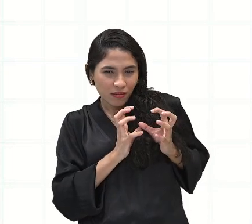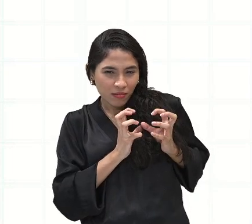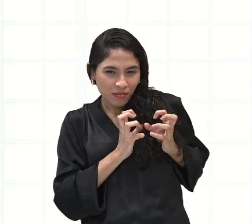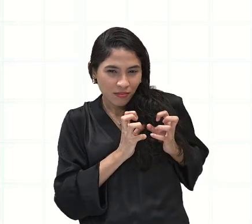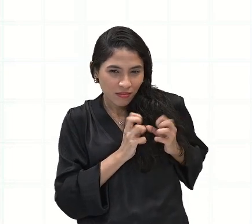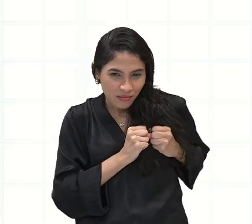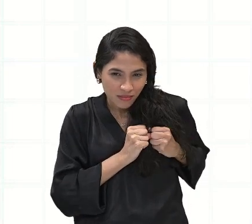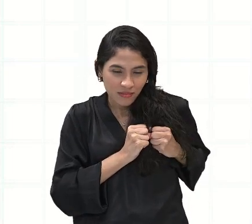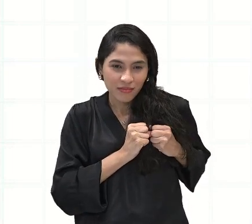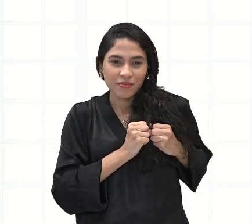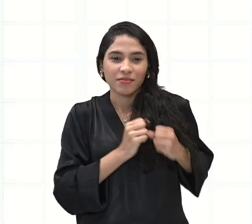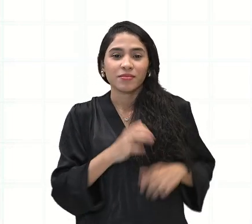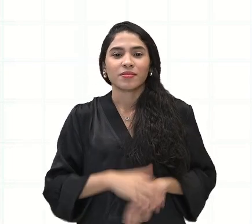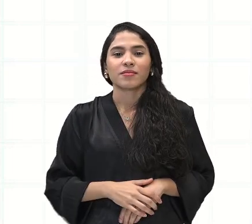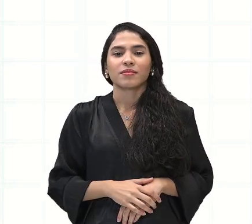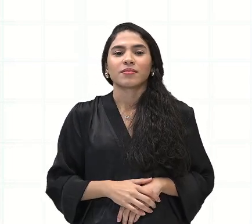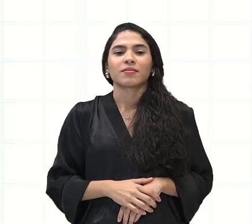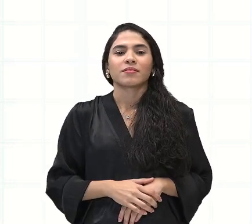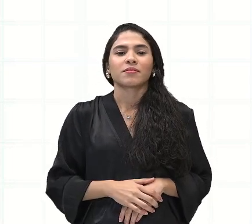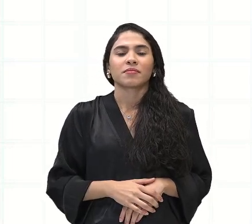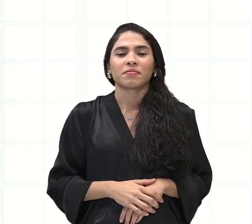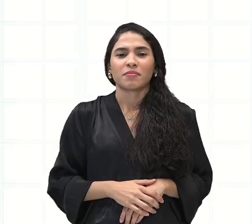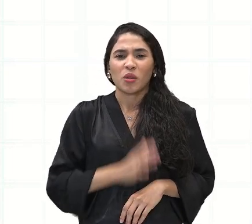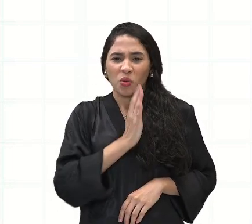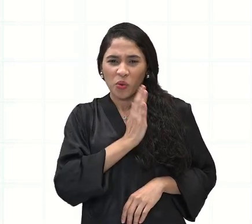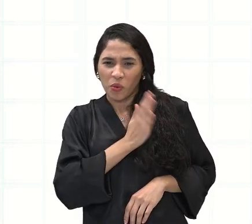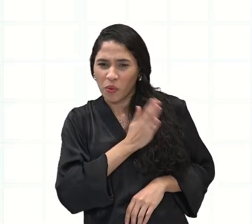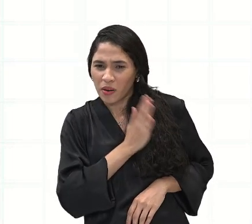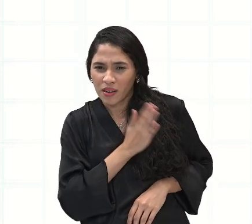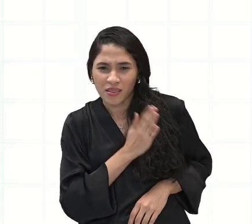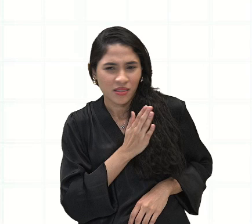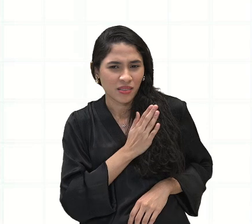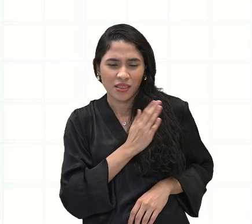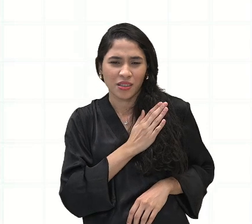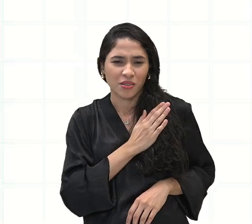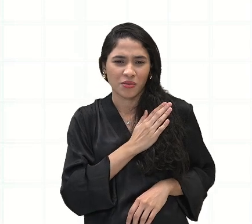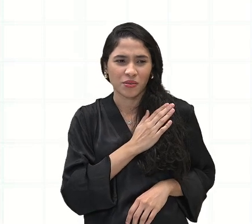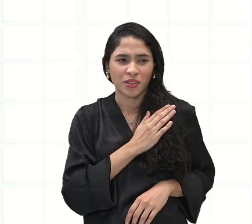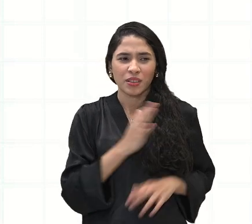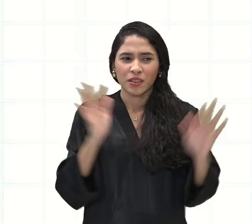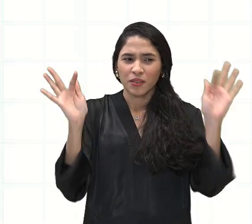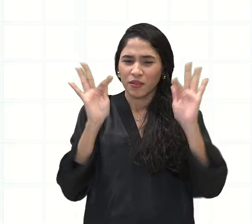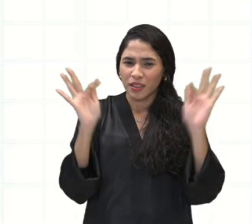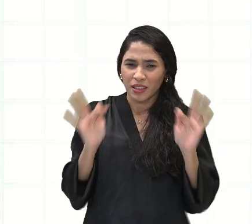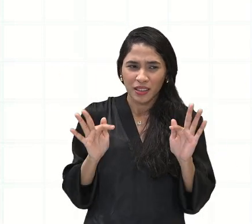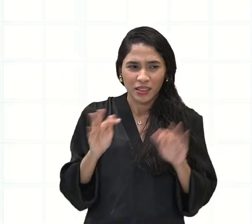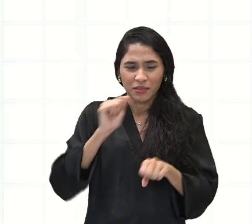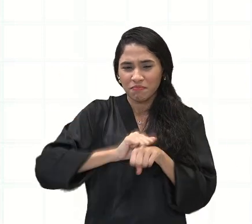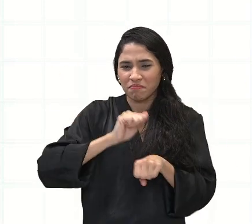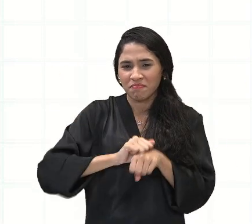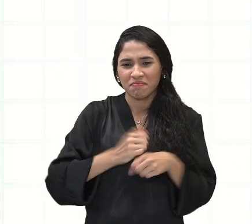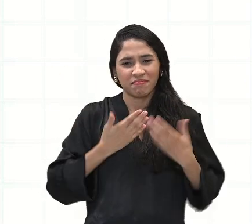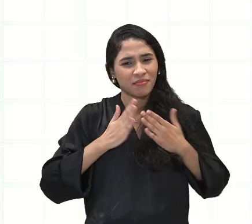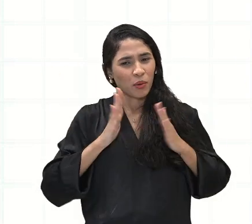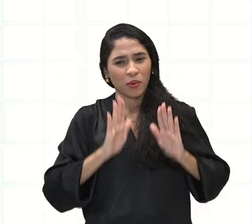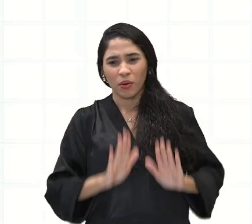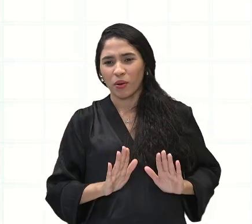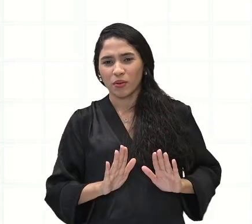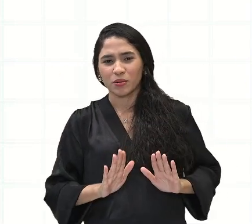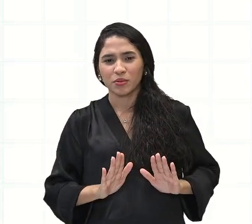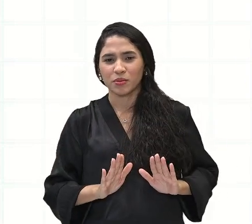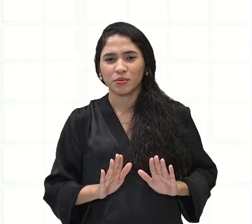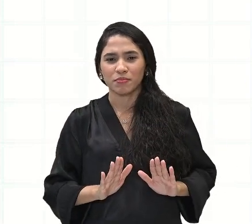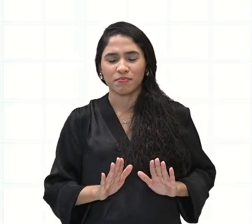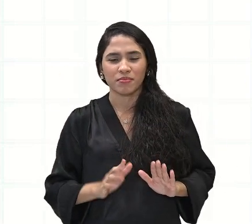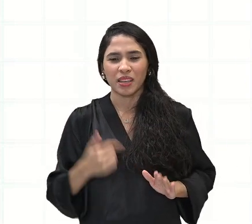de seta. Oh, como não me alegra ter este coração de pedra. É como se ela dissesse, mas eu tenho um coração de pedra, mas eu não queria ter. Eu